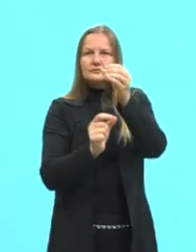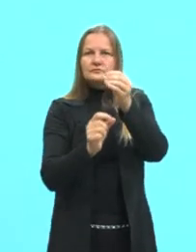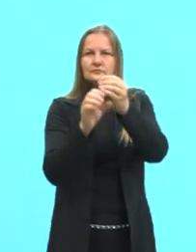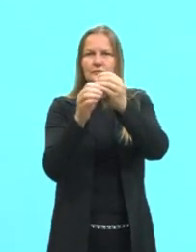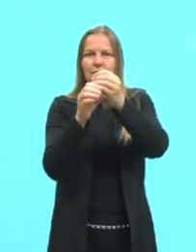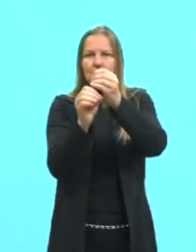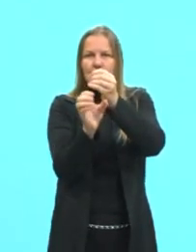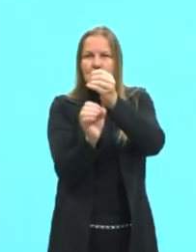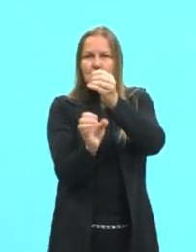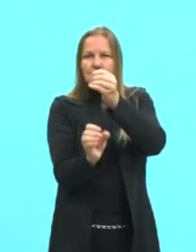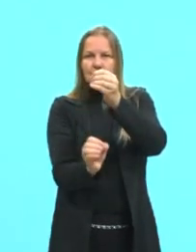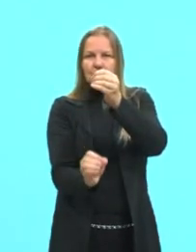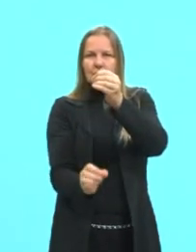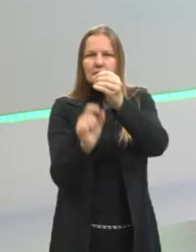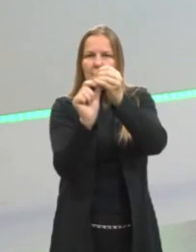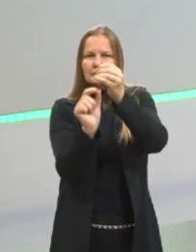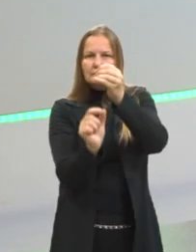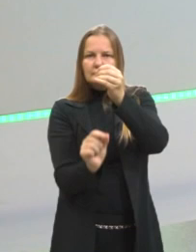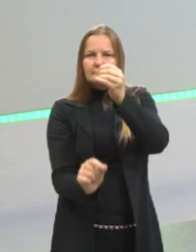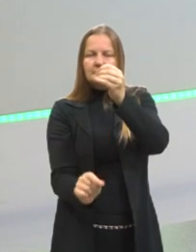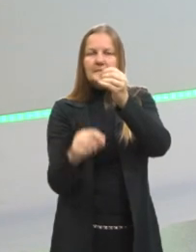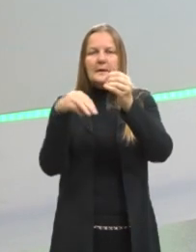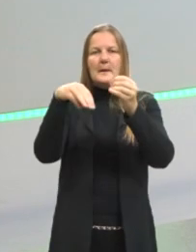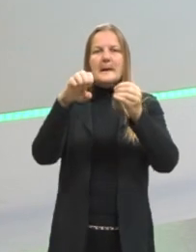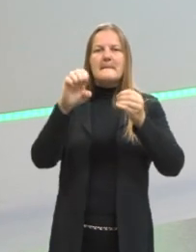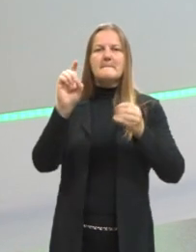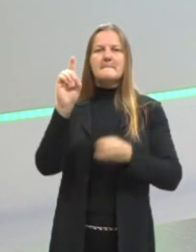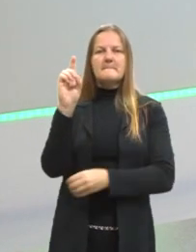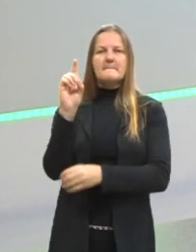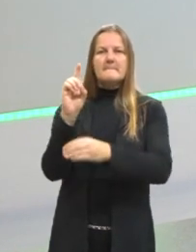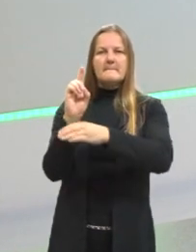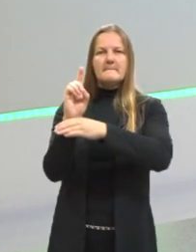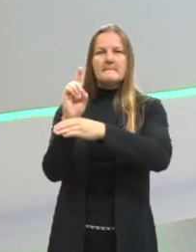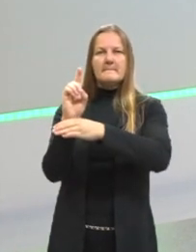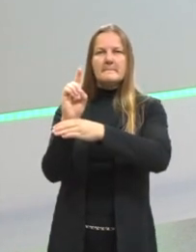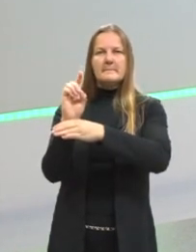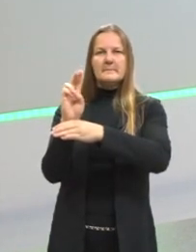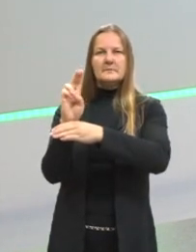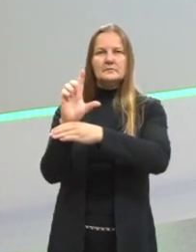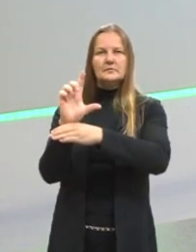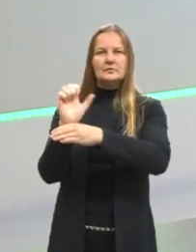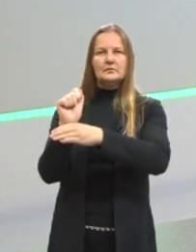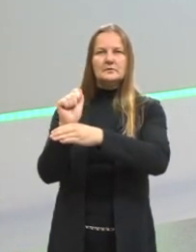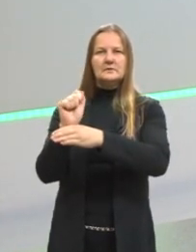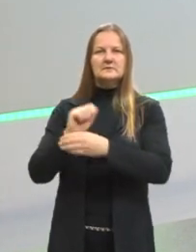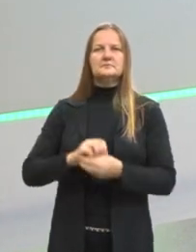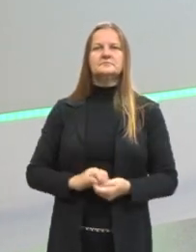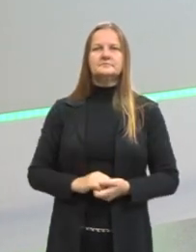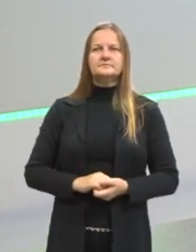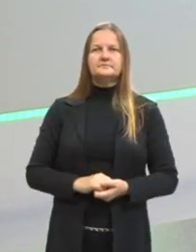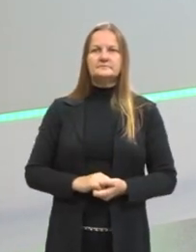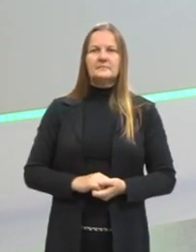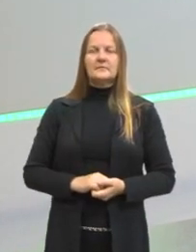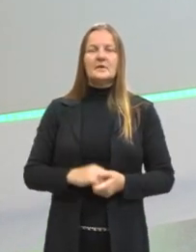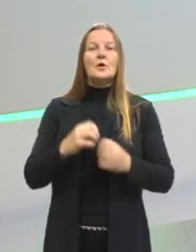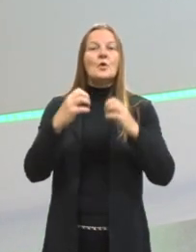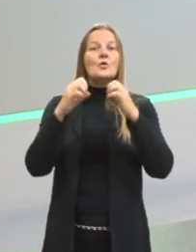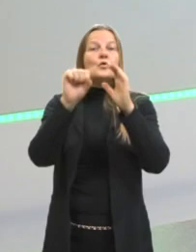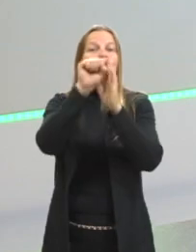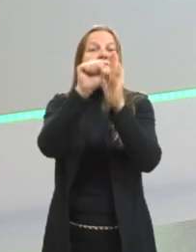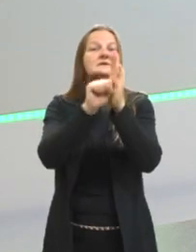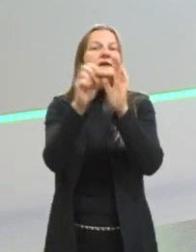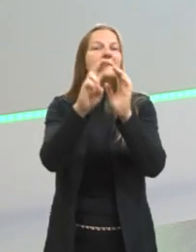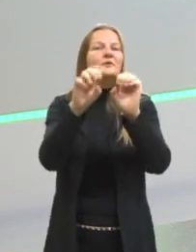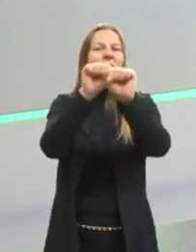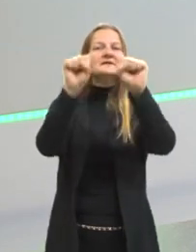todas essas estruturas elas vão fazer parte do sistema qual sistema a gente vamos lembrar